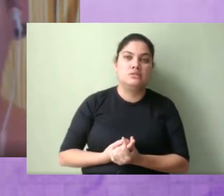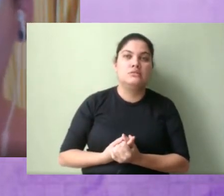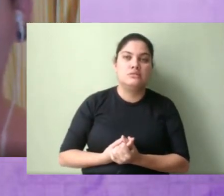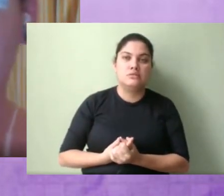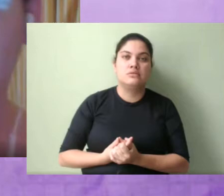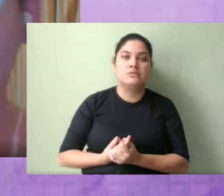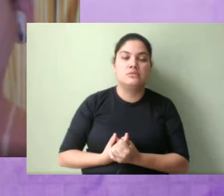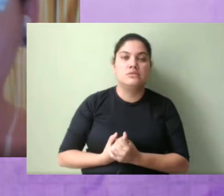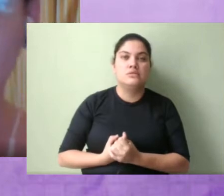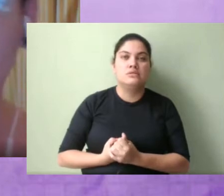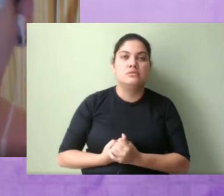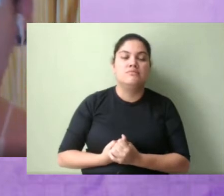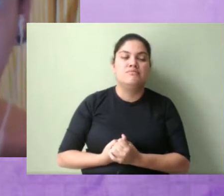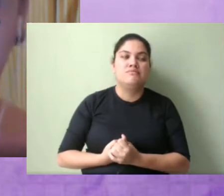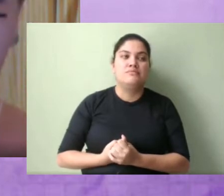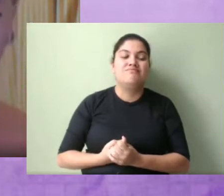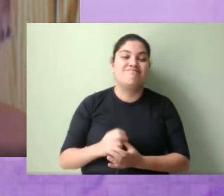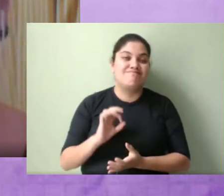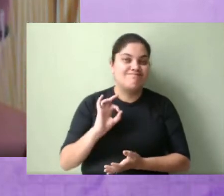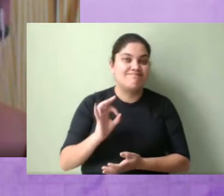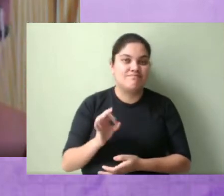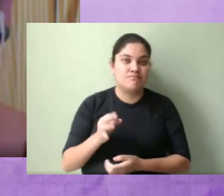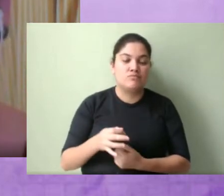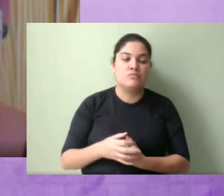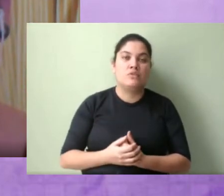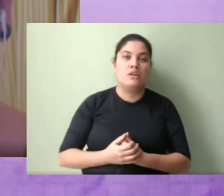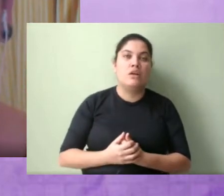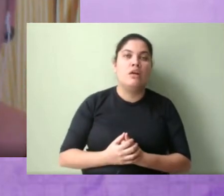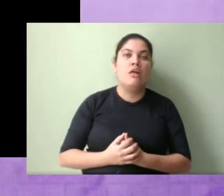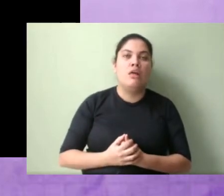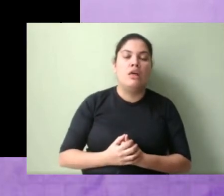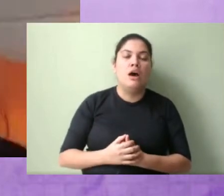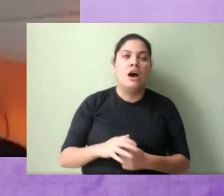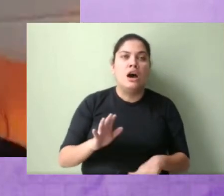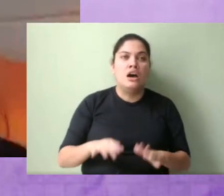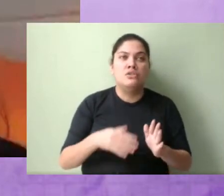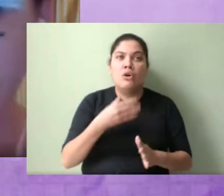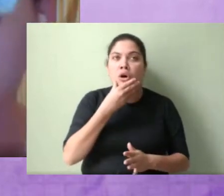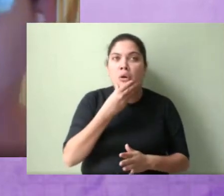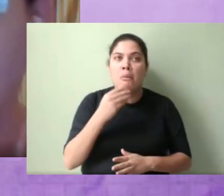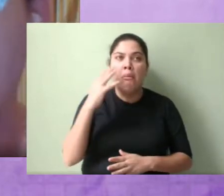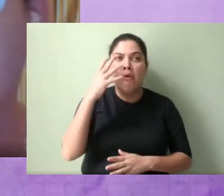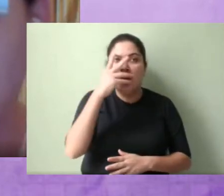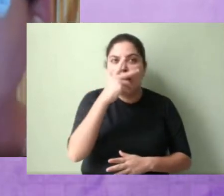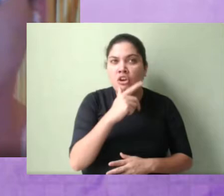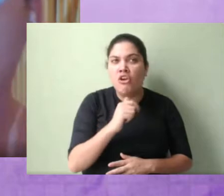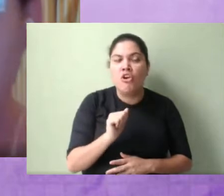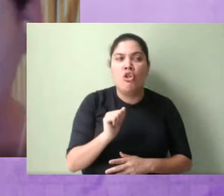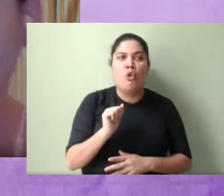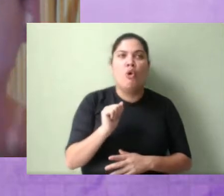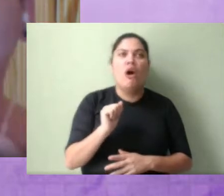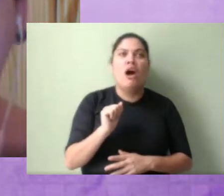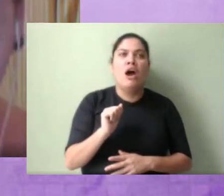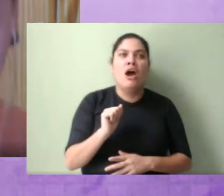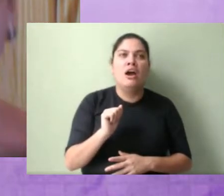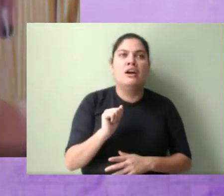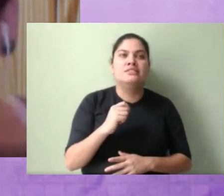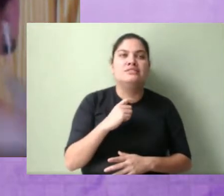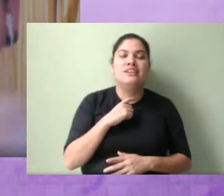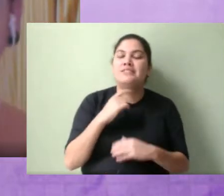é o cara mais importante ali daquela sala, né? E É às até vezes é um romantizado professor isso, né? bacana Em e alguns aspectos.